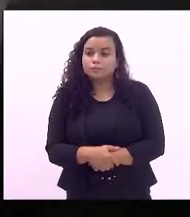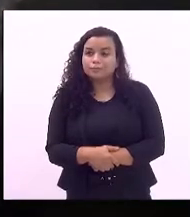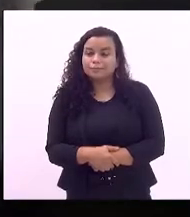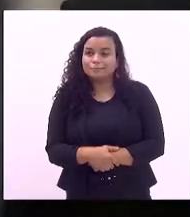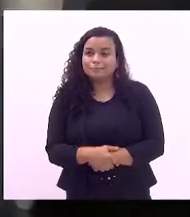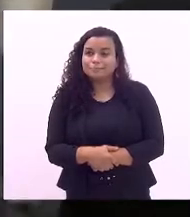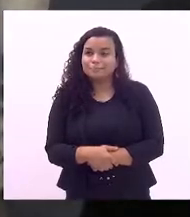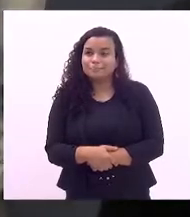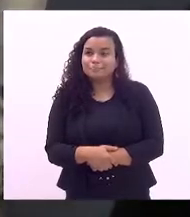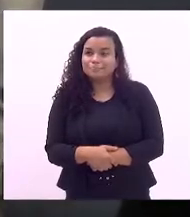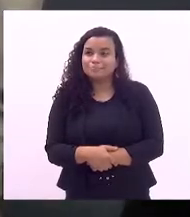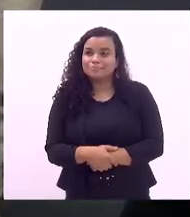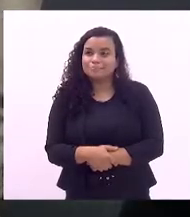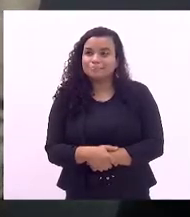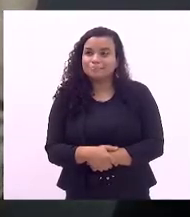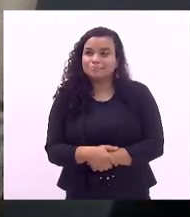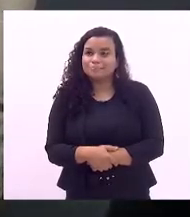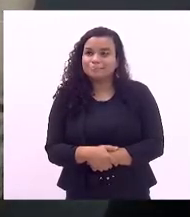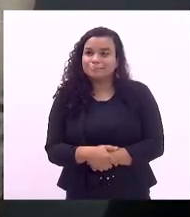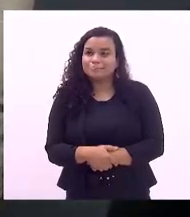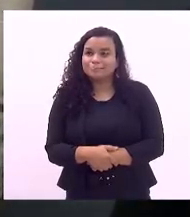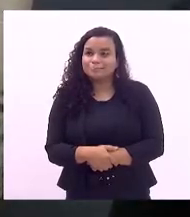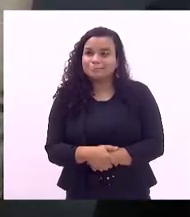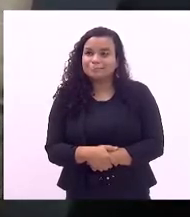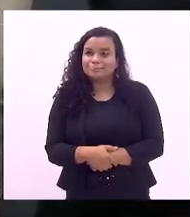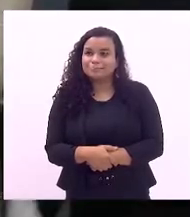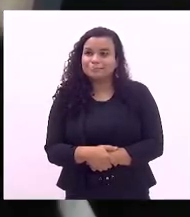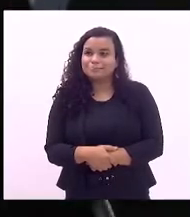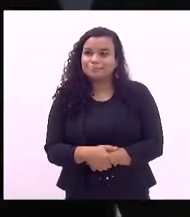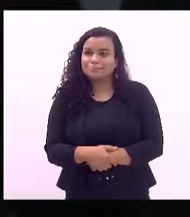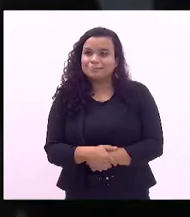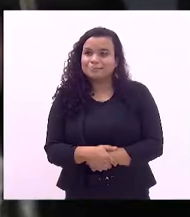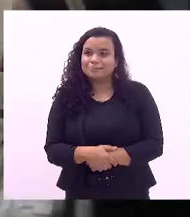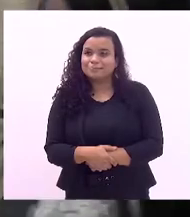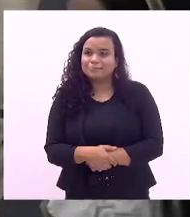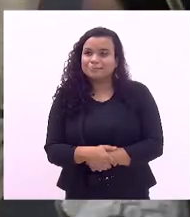E aí E aí